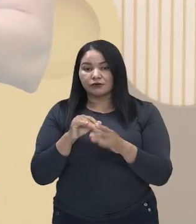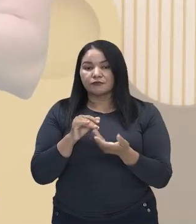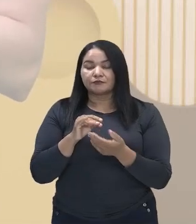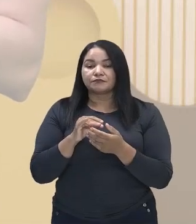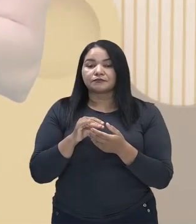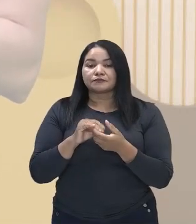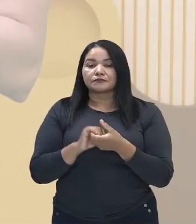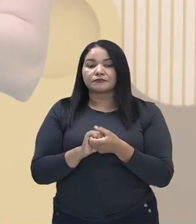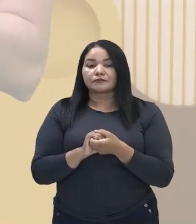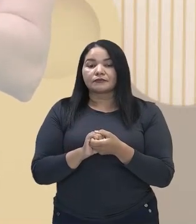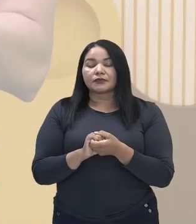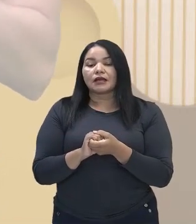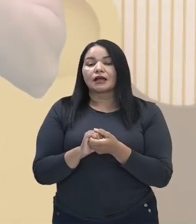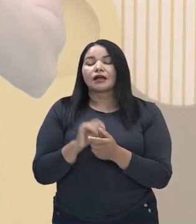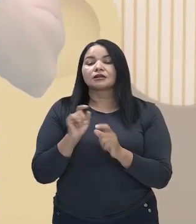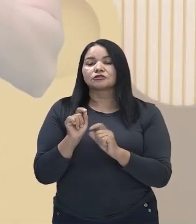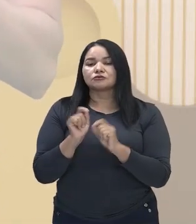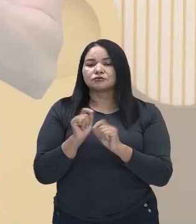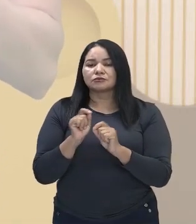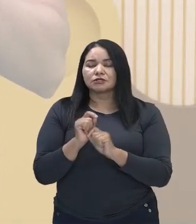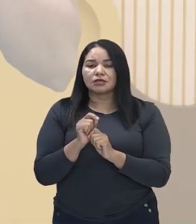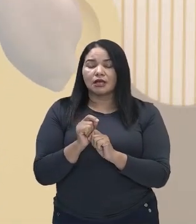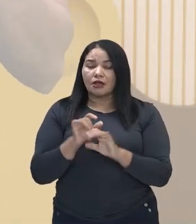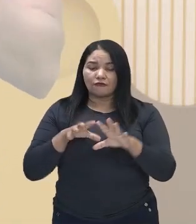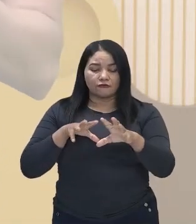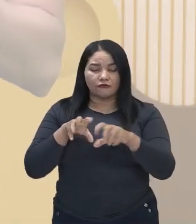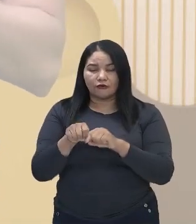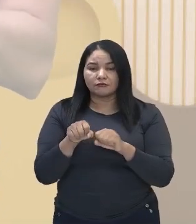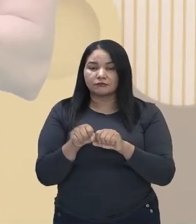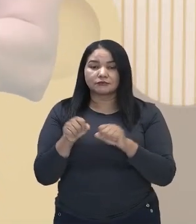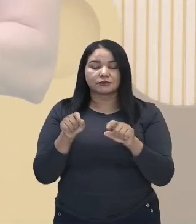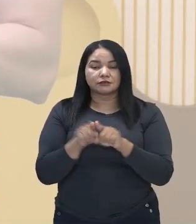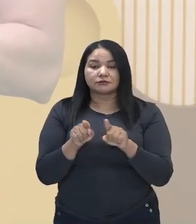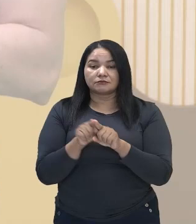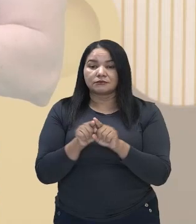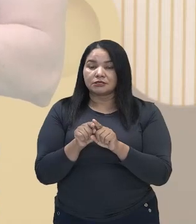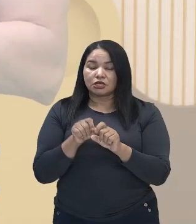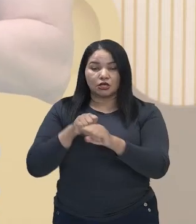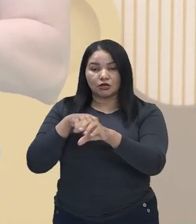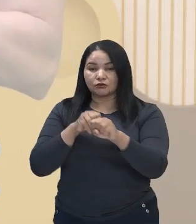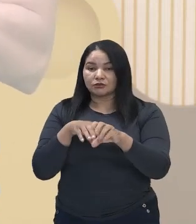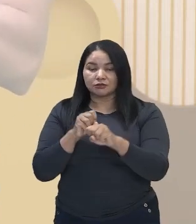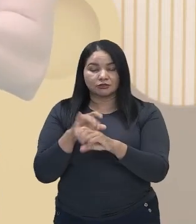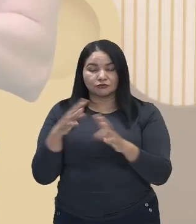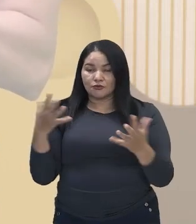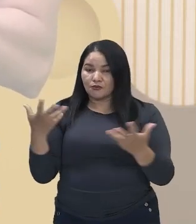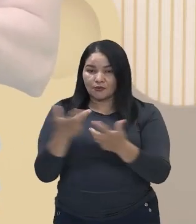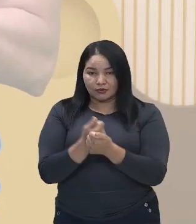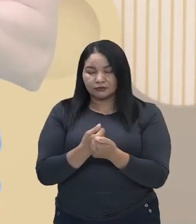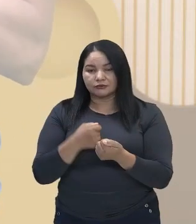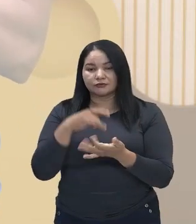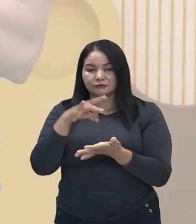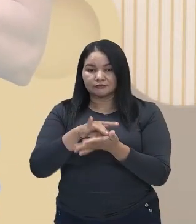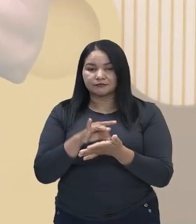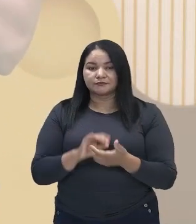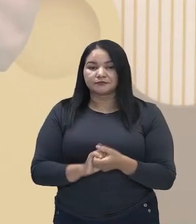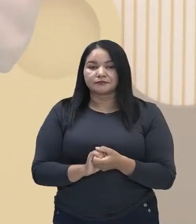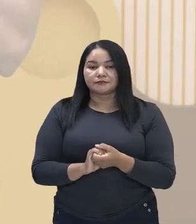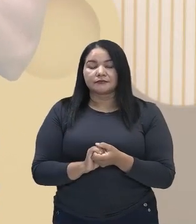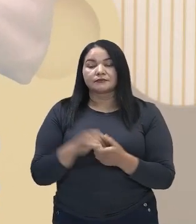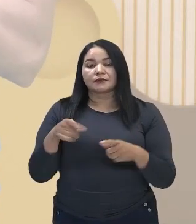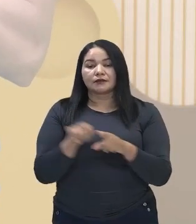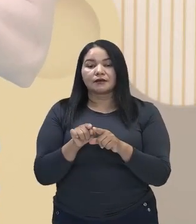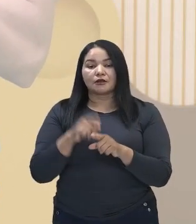ali formar vocês da melhor forma, com uma educação de qualidade de fato, tá? Temos também as políticas nacionais,